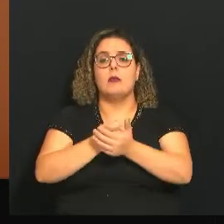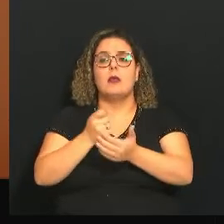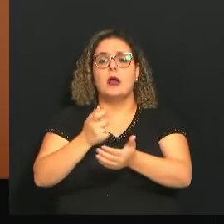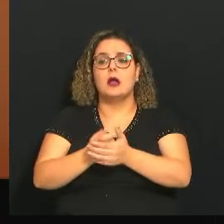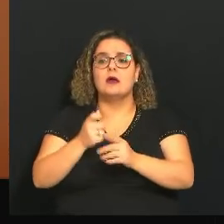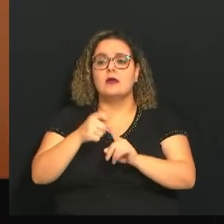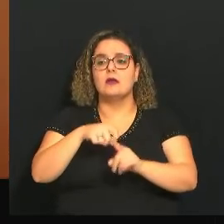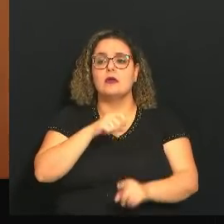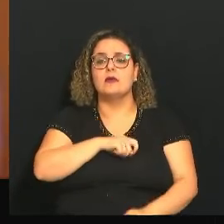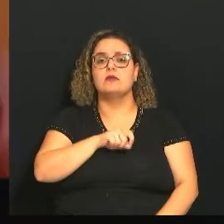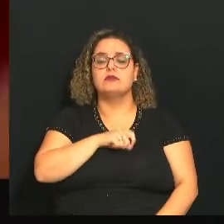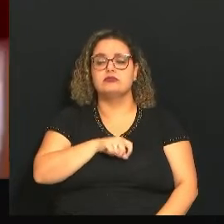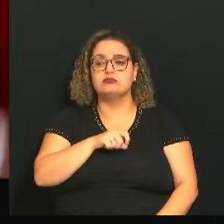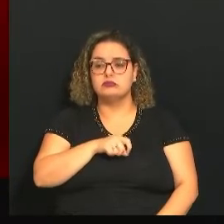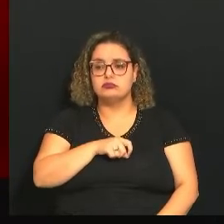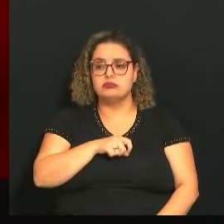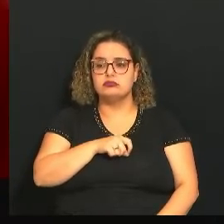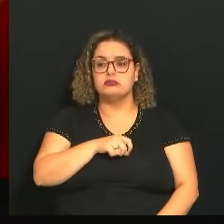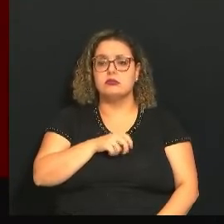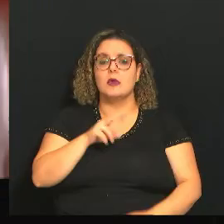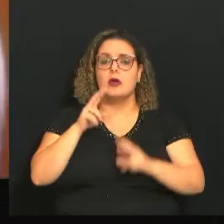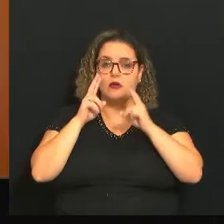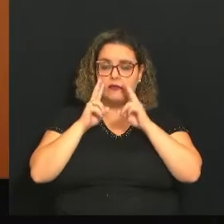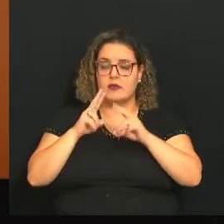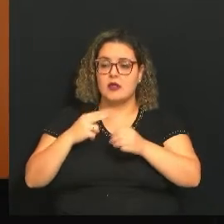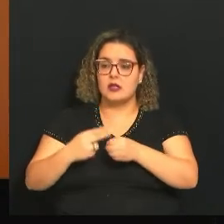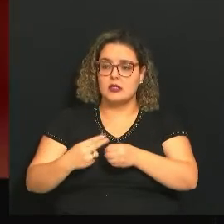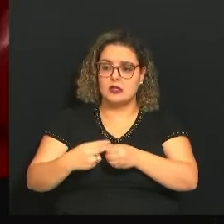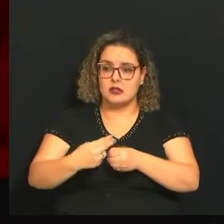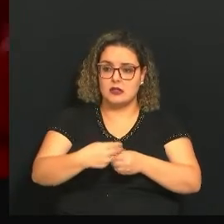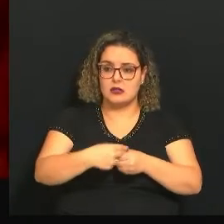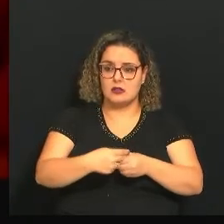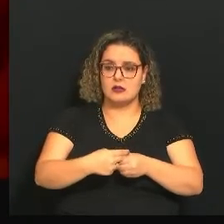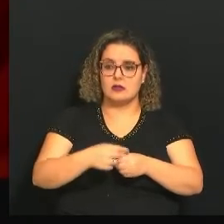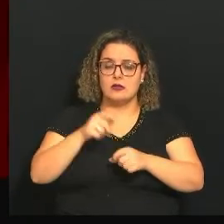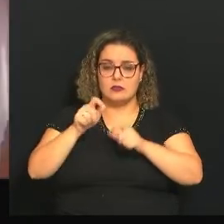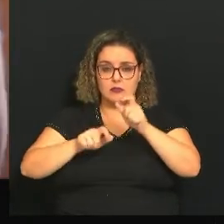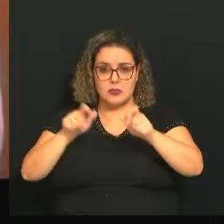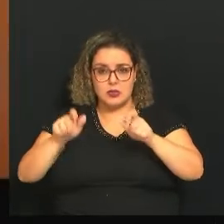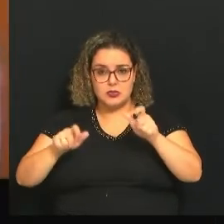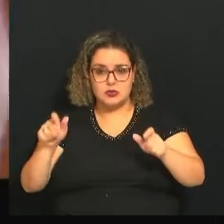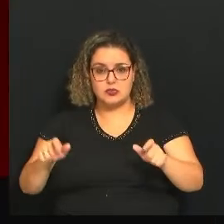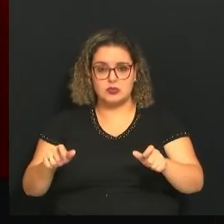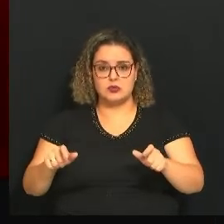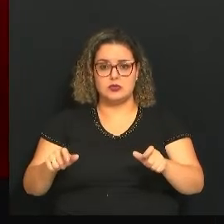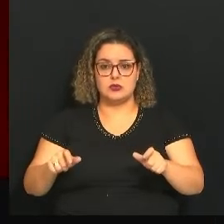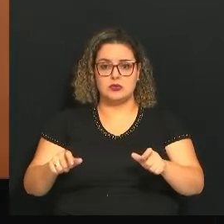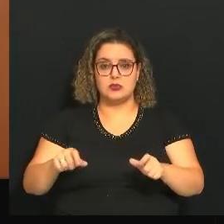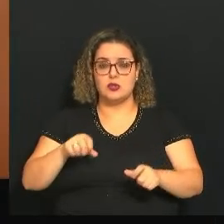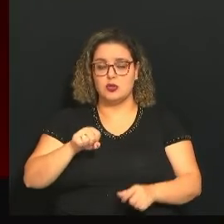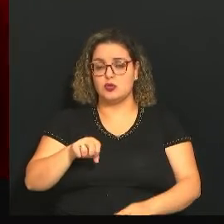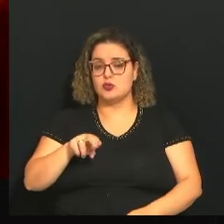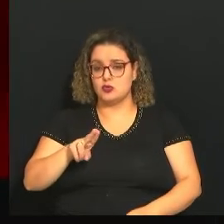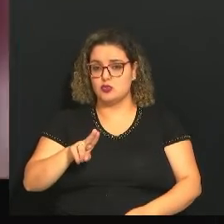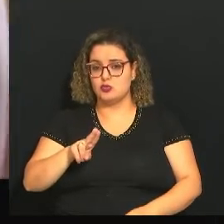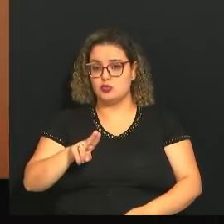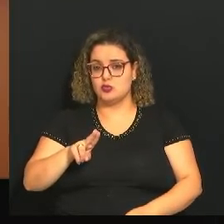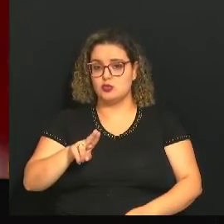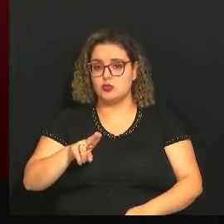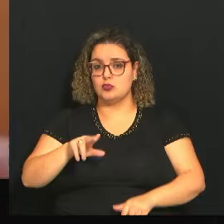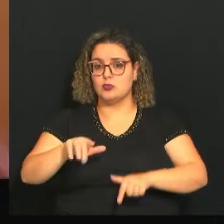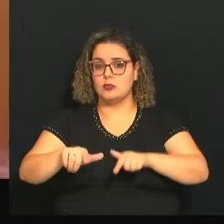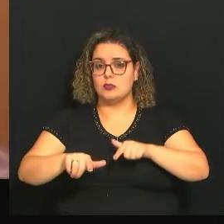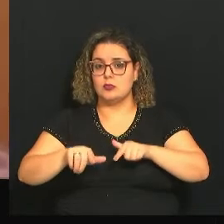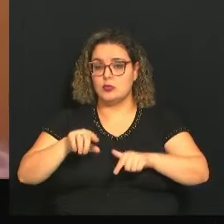gente vê isso lá na Unicamp, tem pessoas que estão subempregadas, não têm opção, por isso que